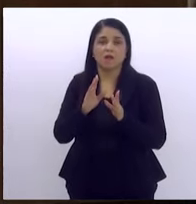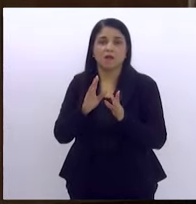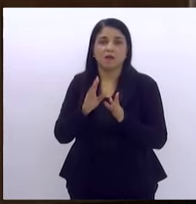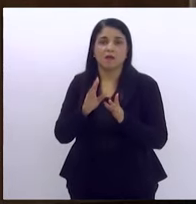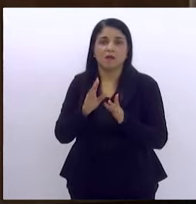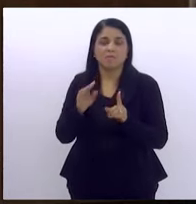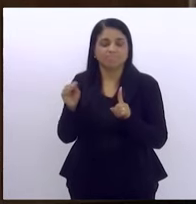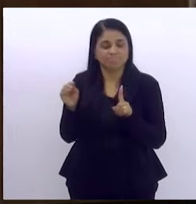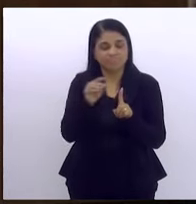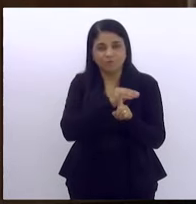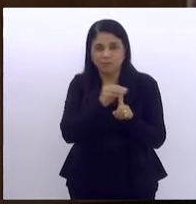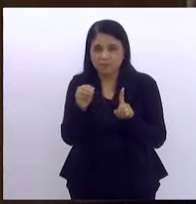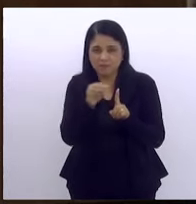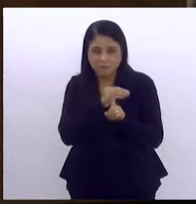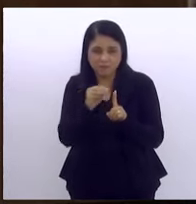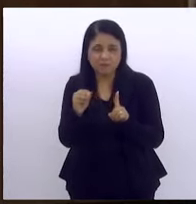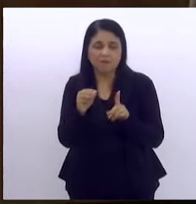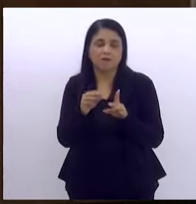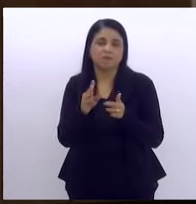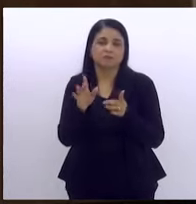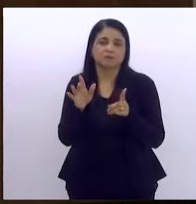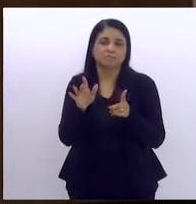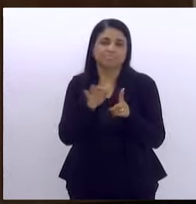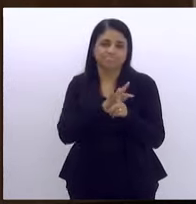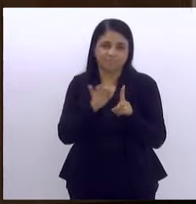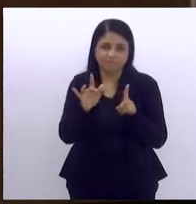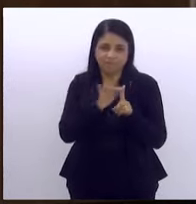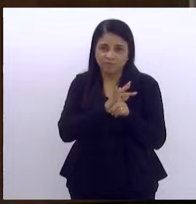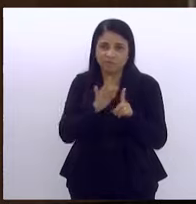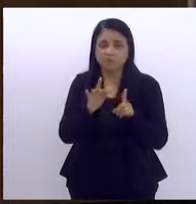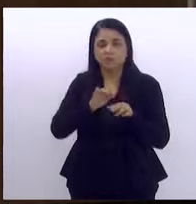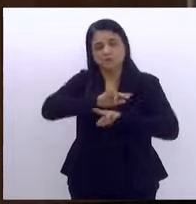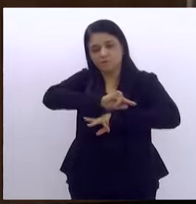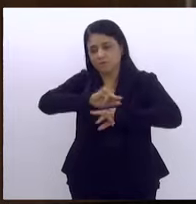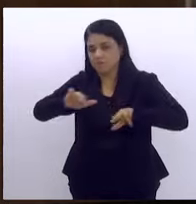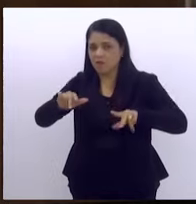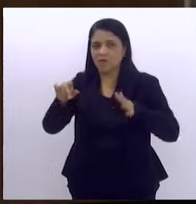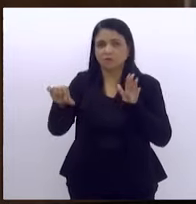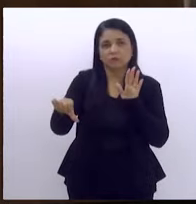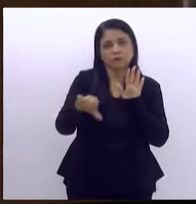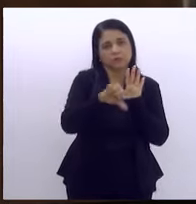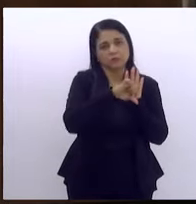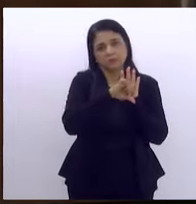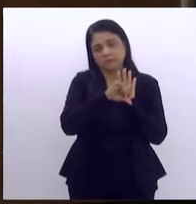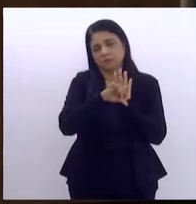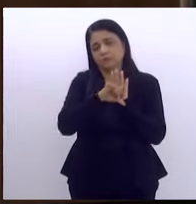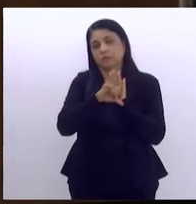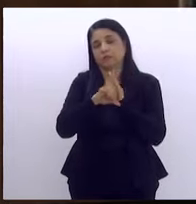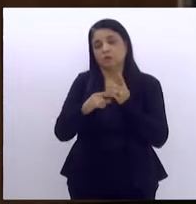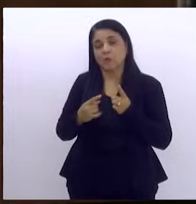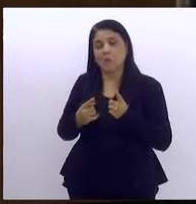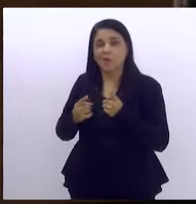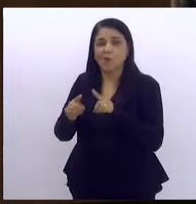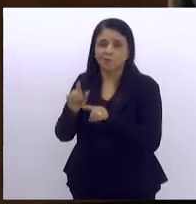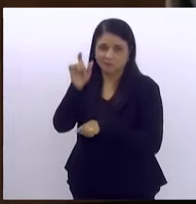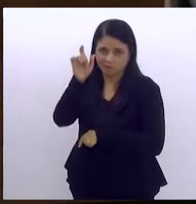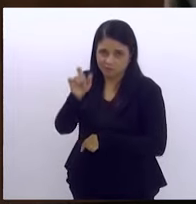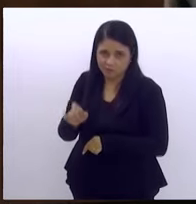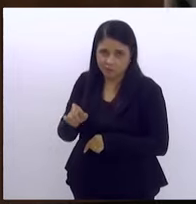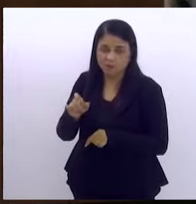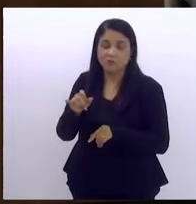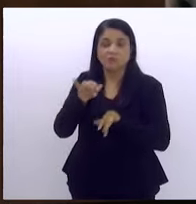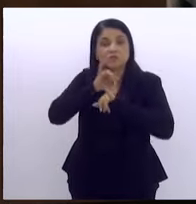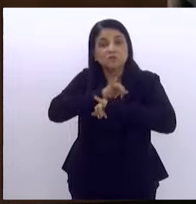extrema vulnerabilidade social e que são vítimas de uma série de crimes perpetrados contra elas por conta de